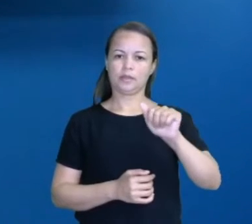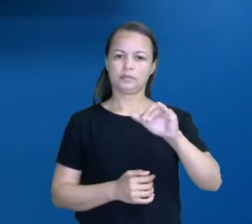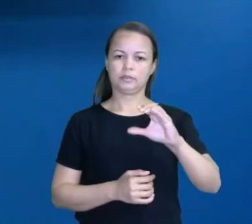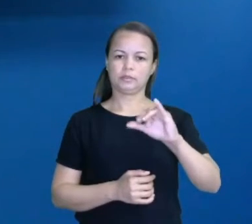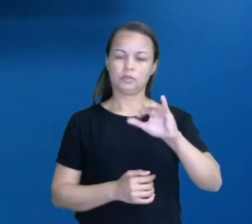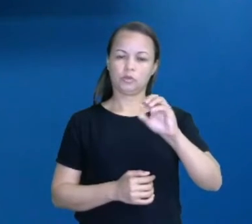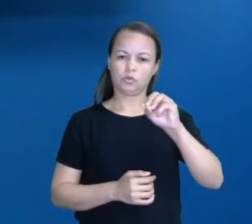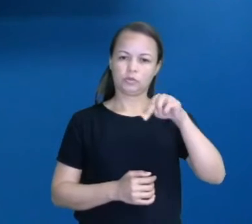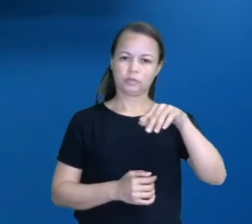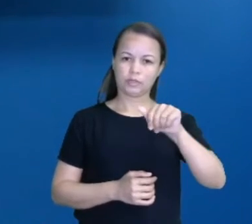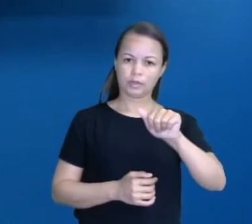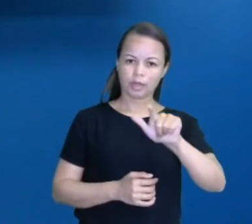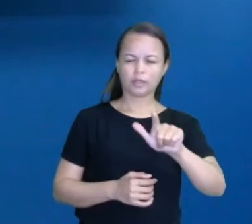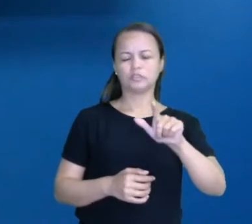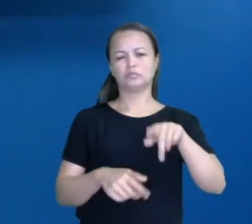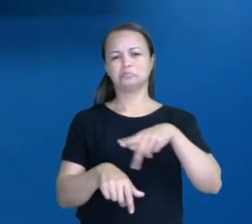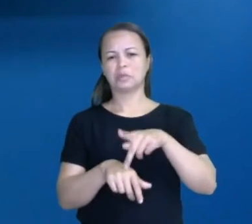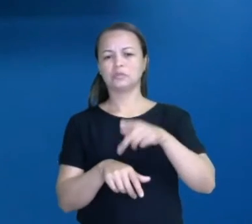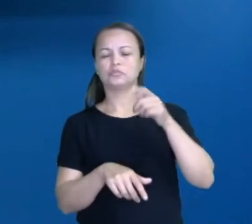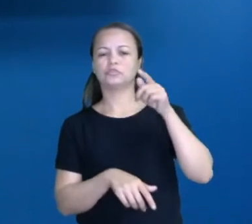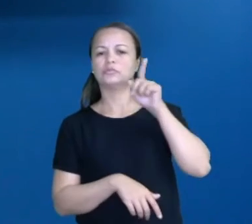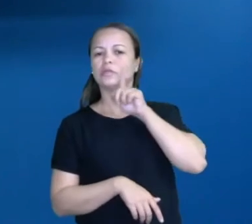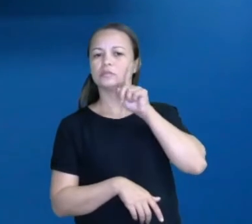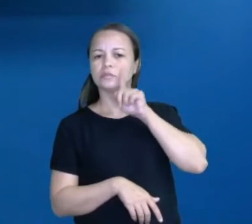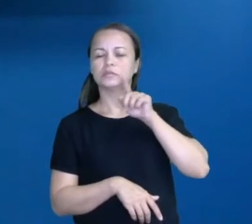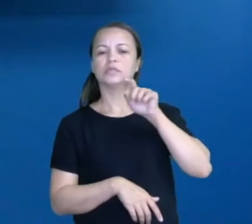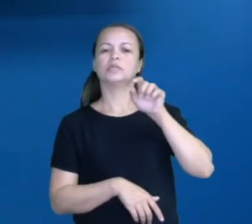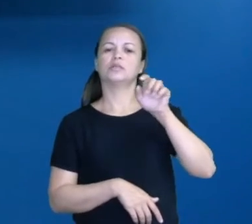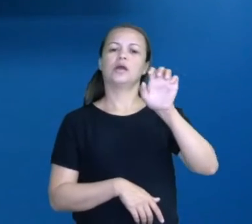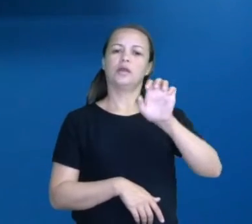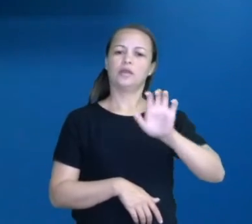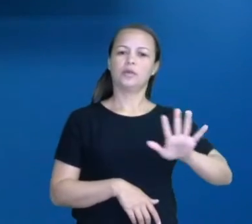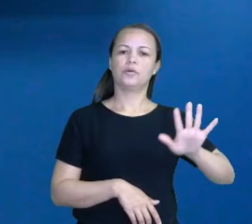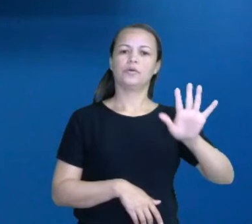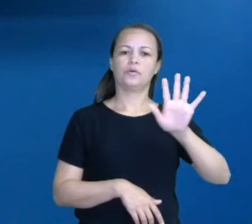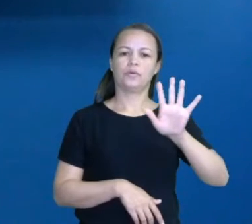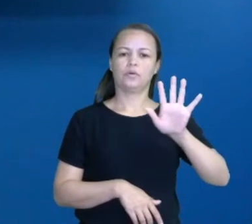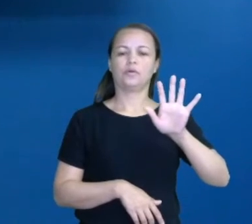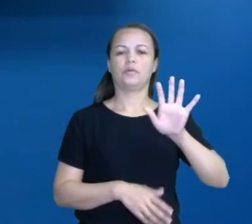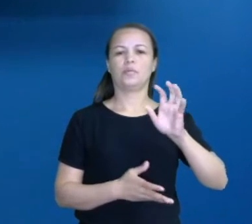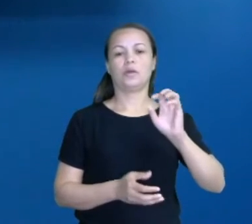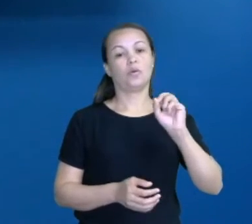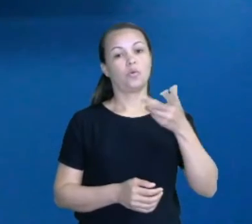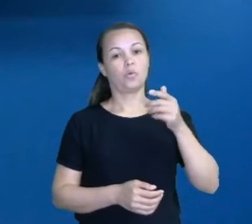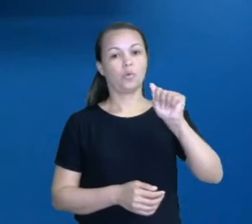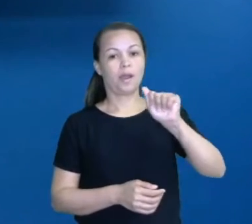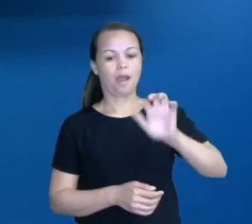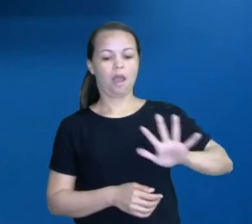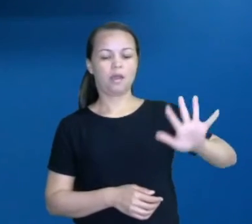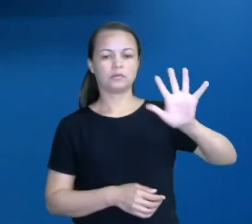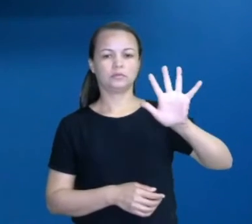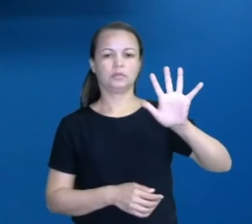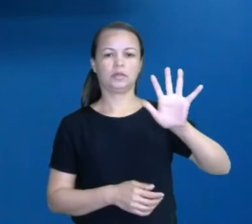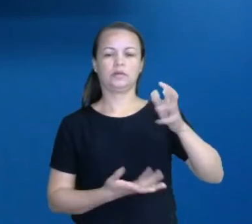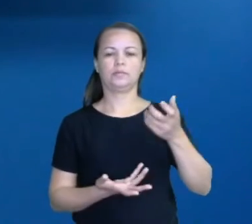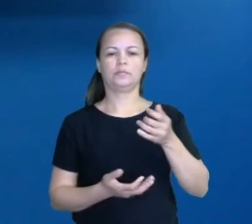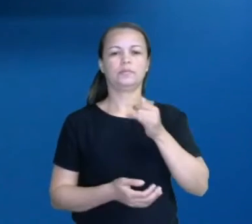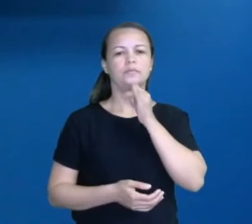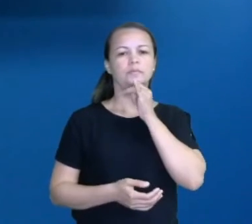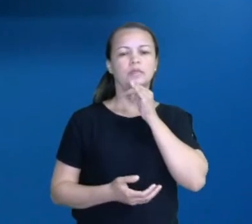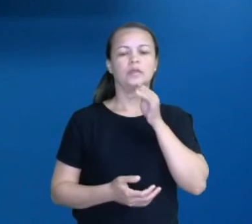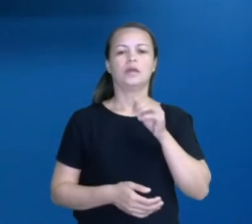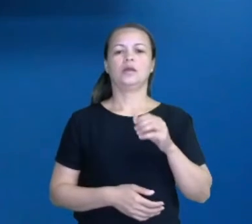Unidos, muitas vezes da Europa ou da Ásia. Por exemplo, a Coreia do Sul, que é